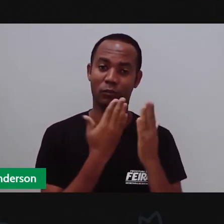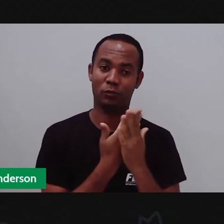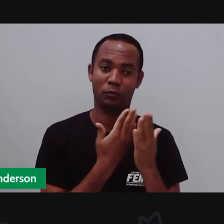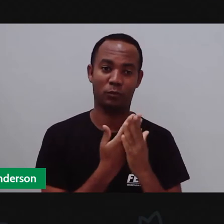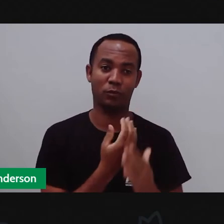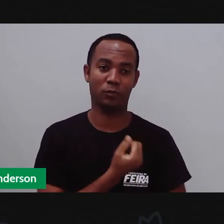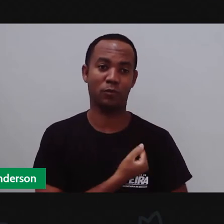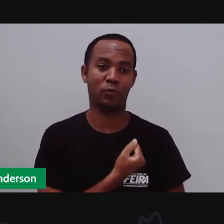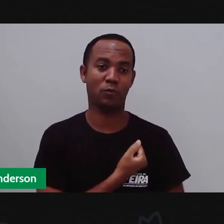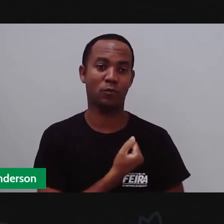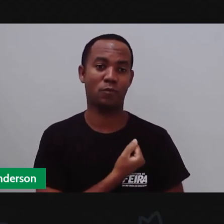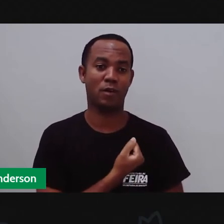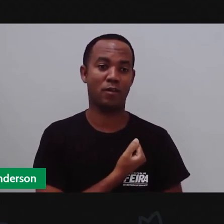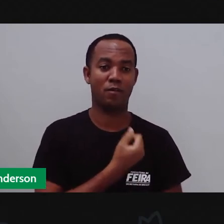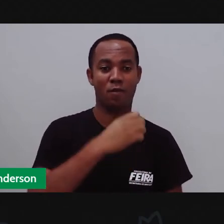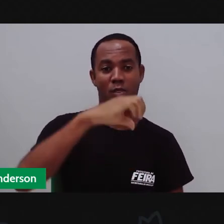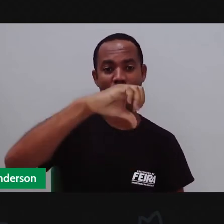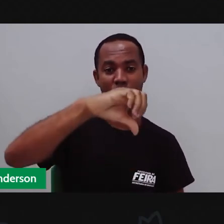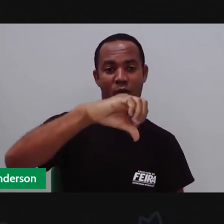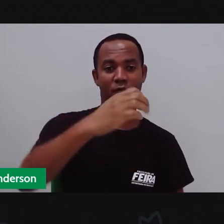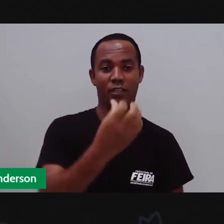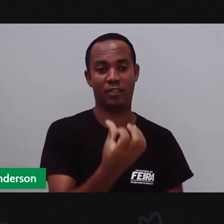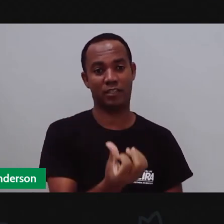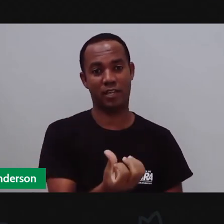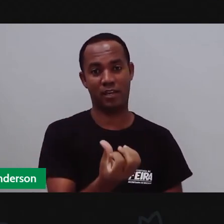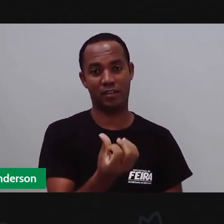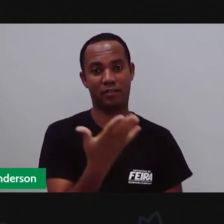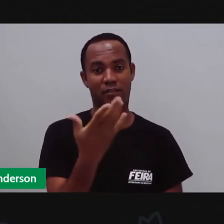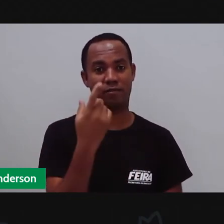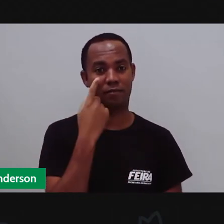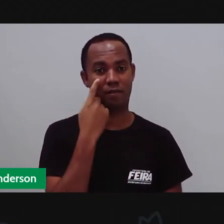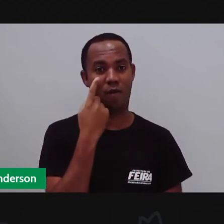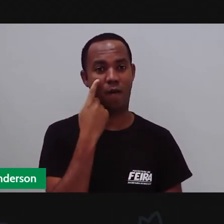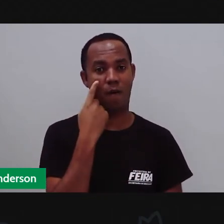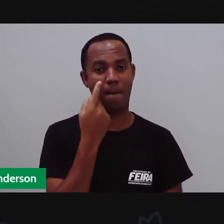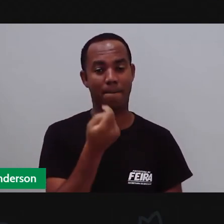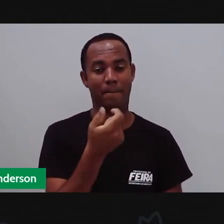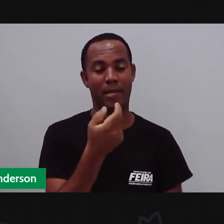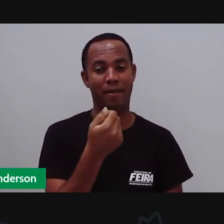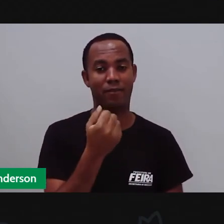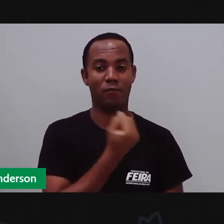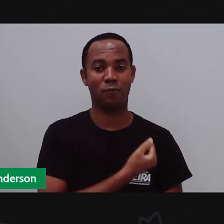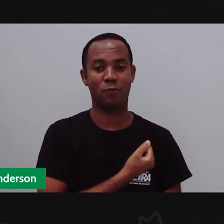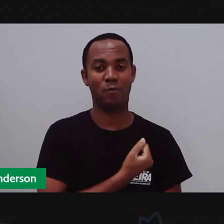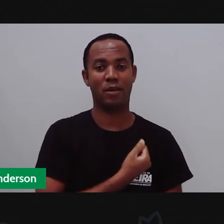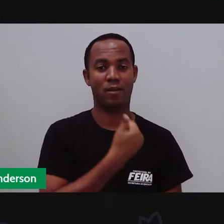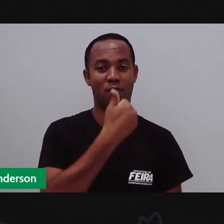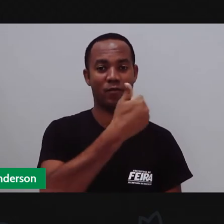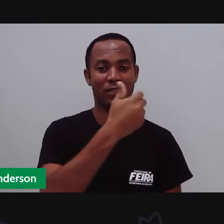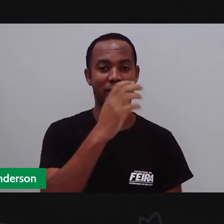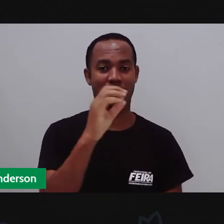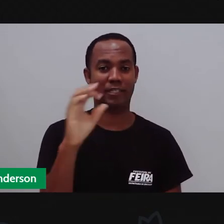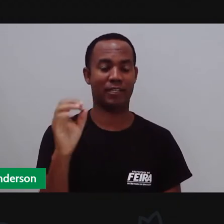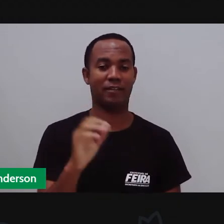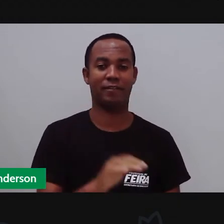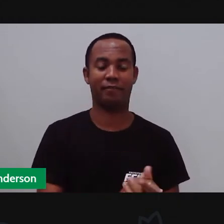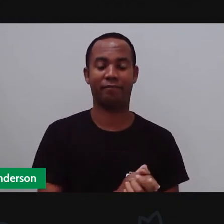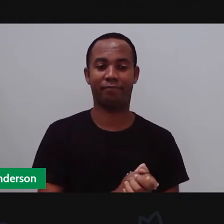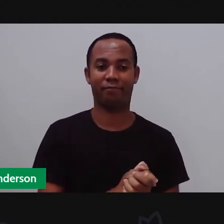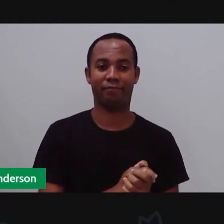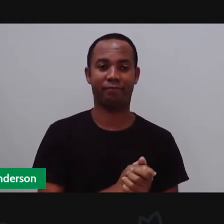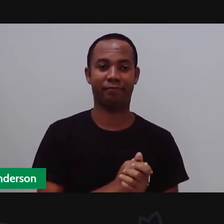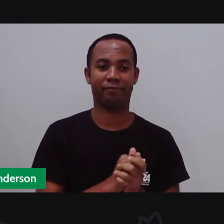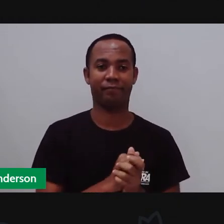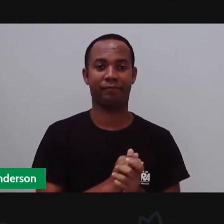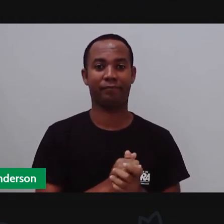número 96. A aula de número 100 tá aí, ó, gente, batendo na porta, que é pra gente comemorar essa danada,